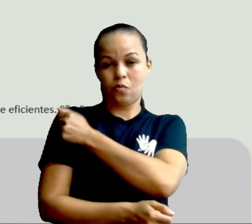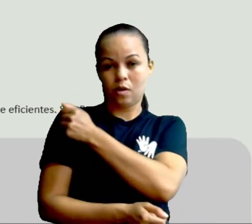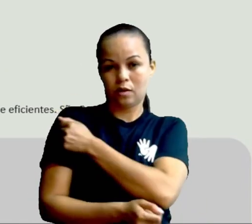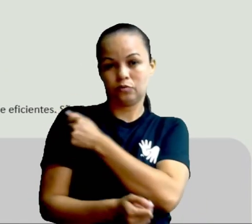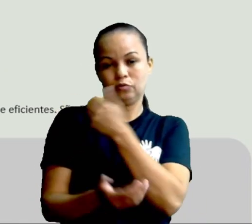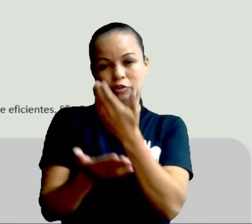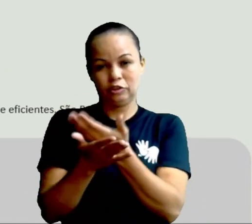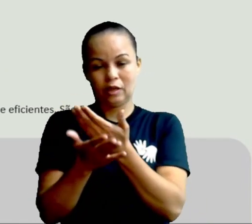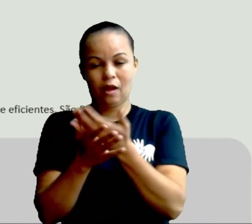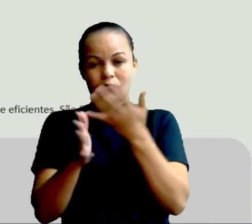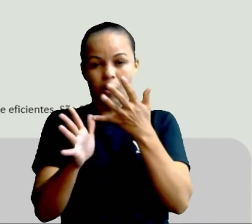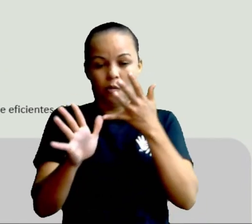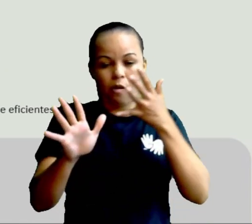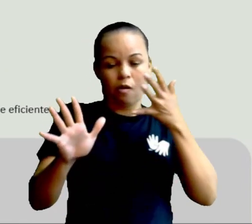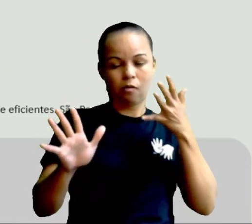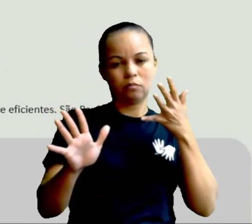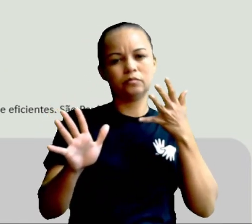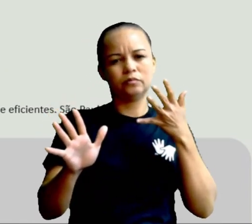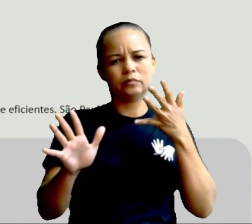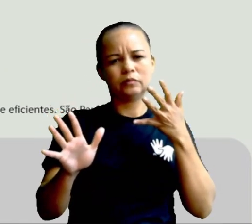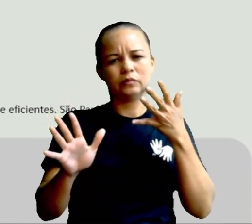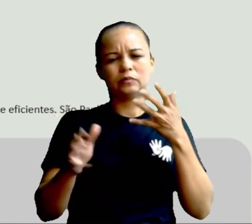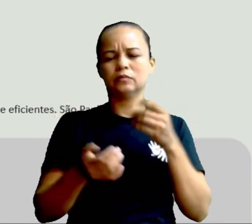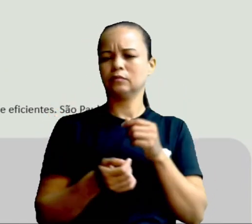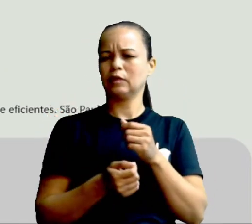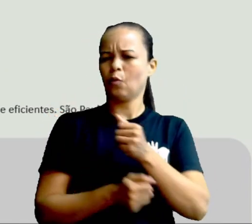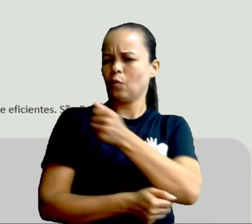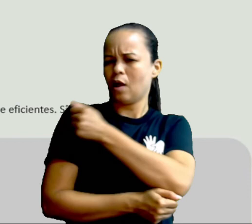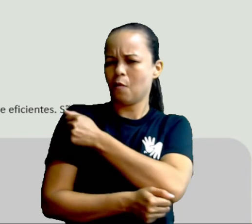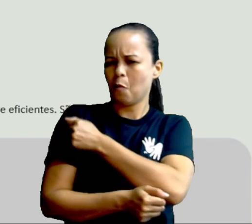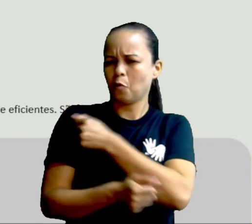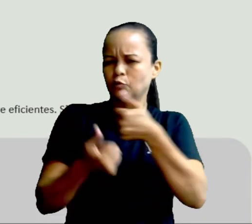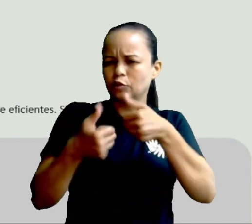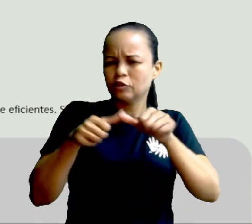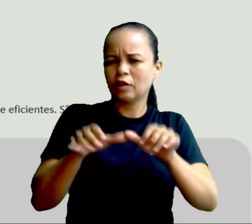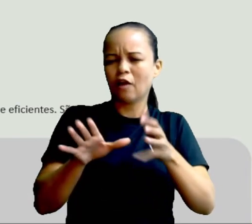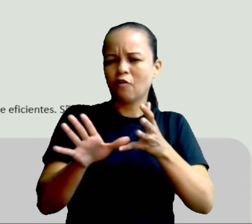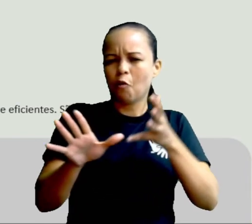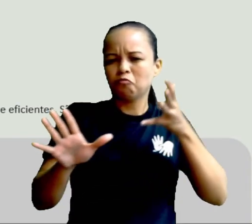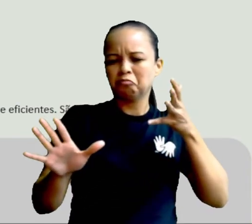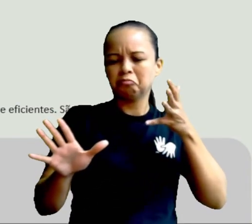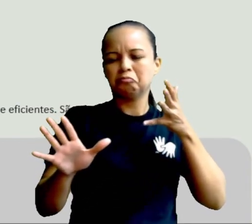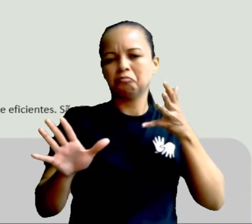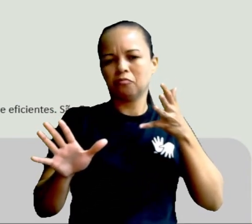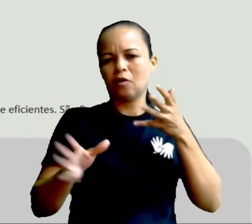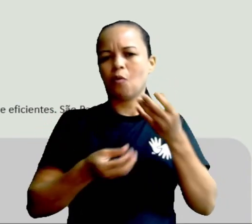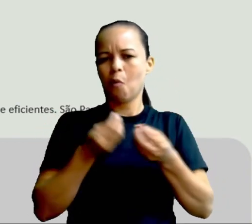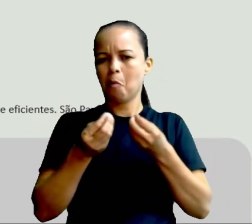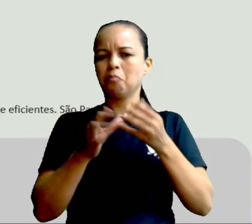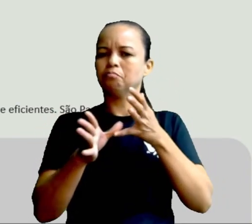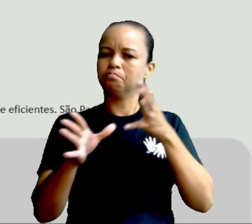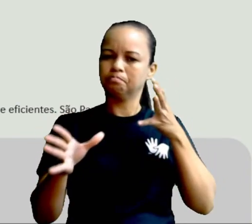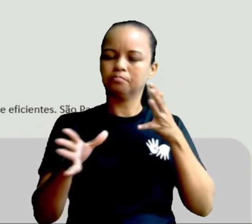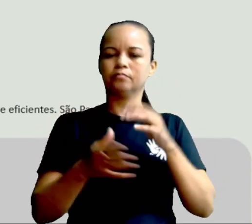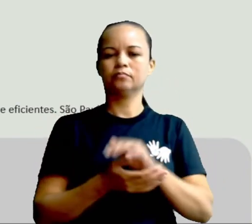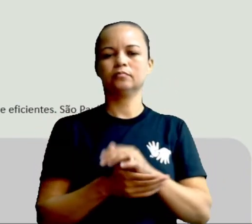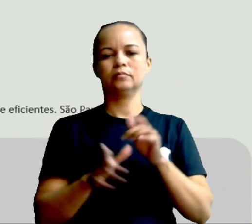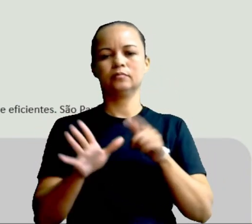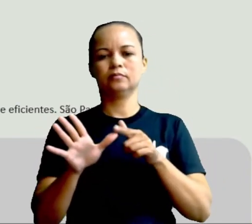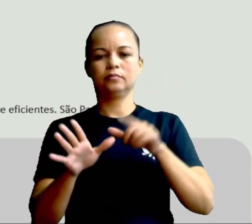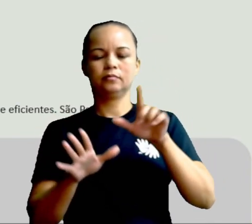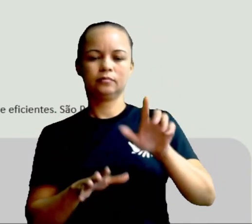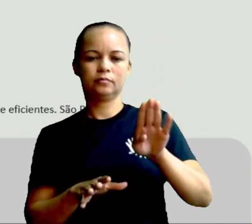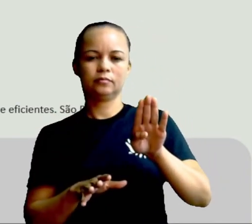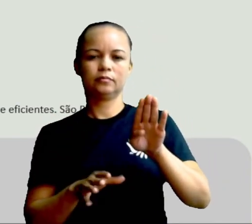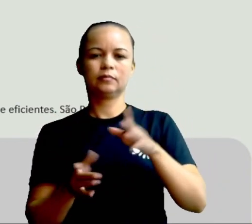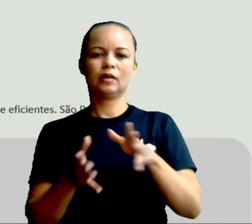estavam em fila. Então, como esses estudantes estavam? De que modo eles estavam? Em fila. Letra B,